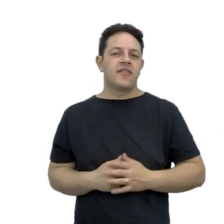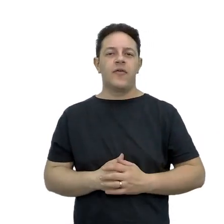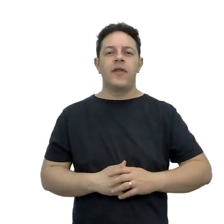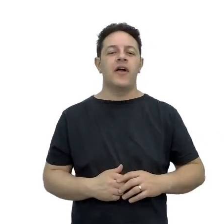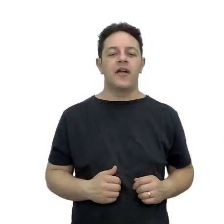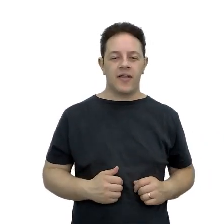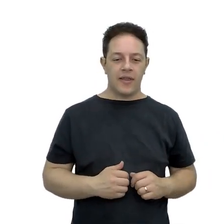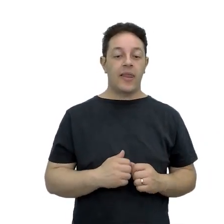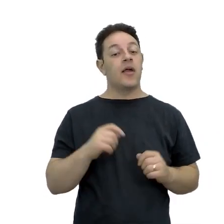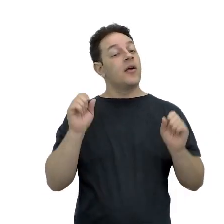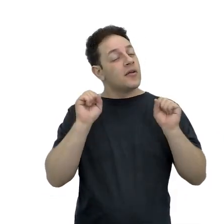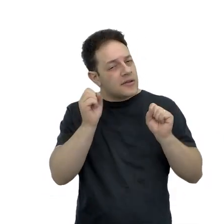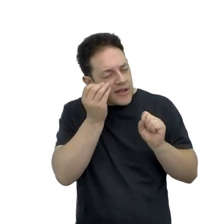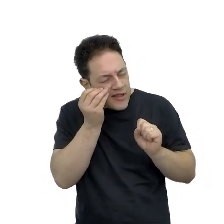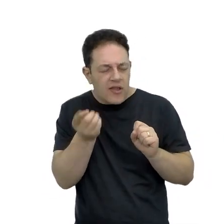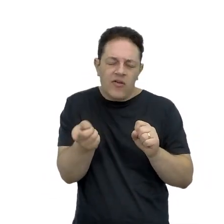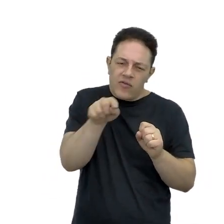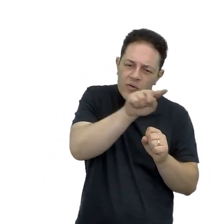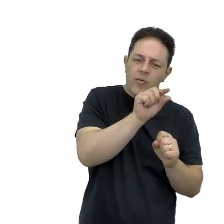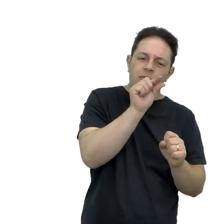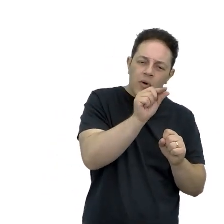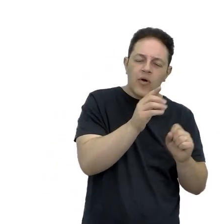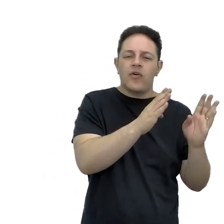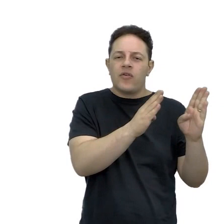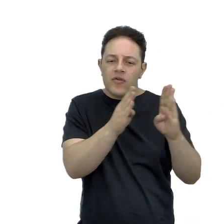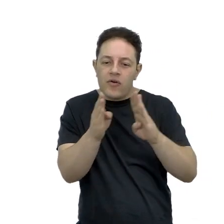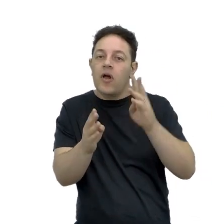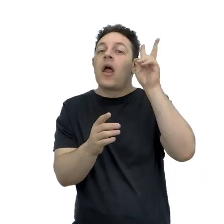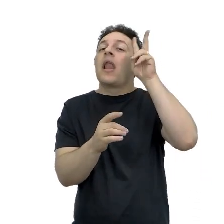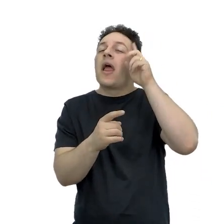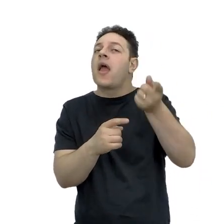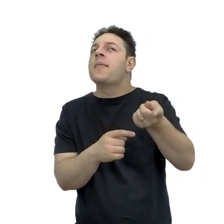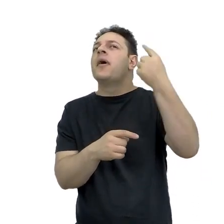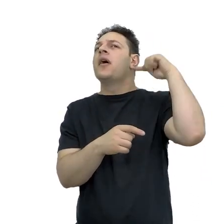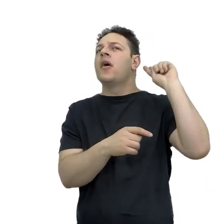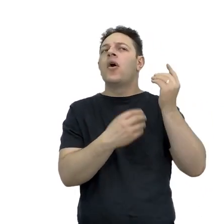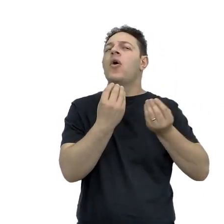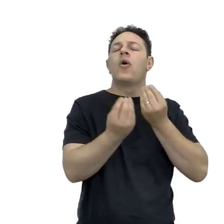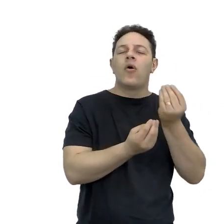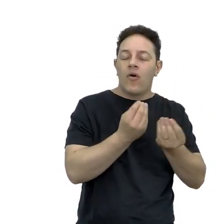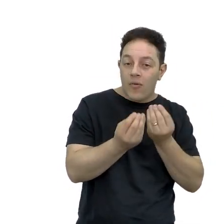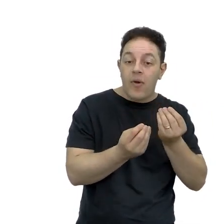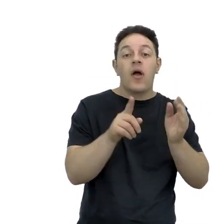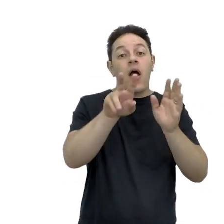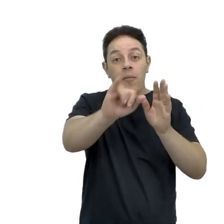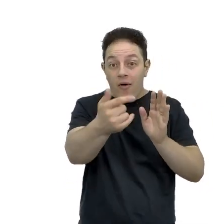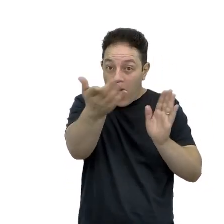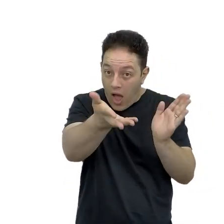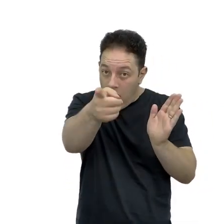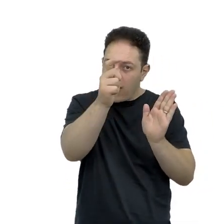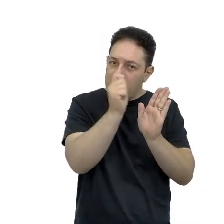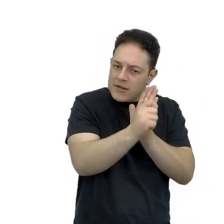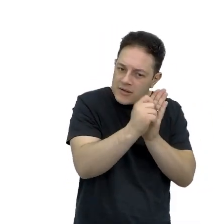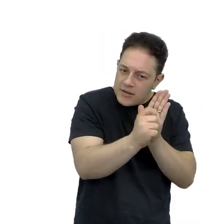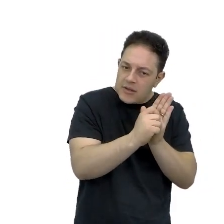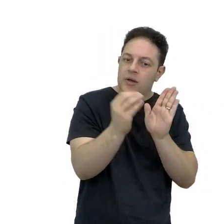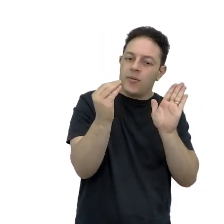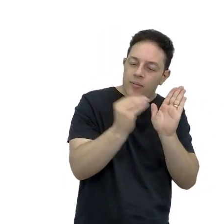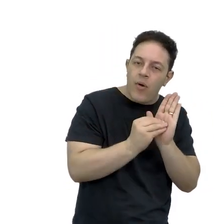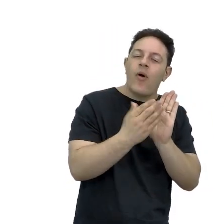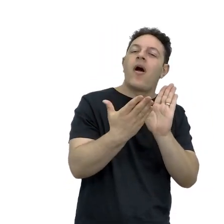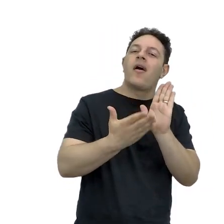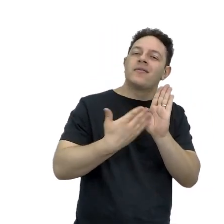pouquinho, retoma a formação anterior ou anota aí na sua agenda, no